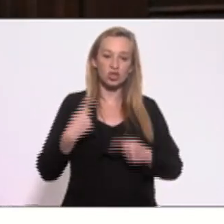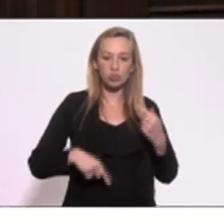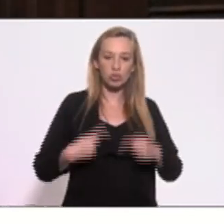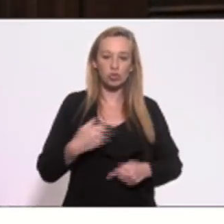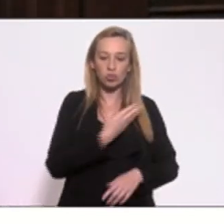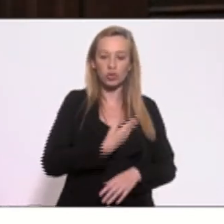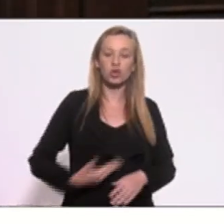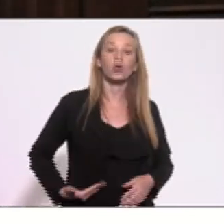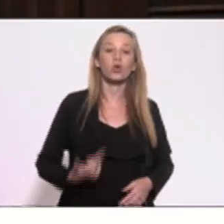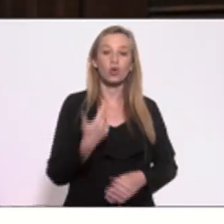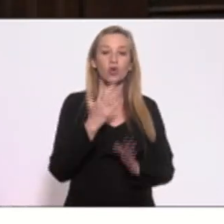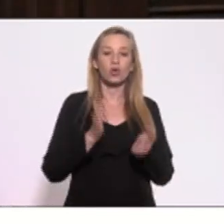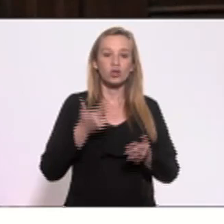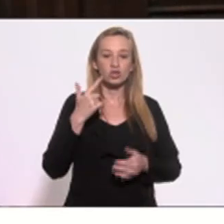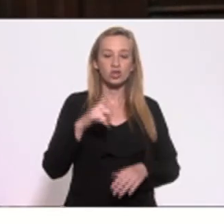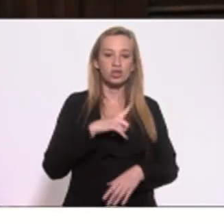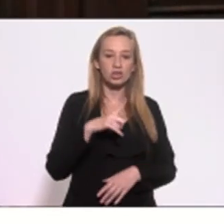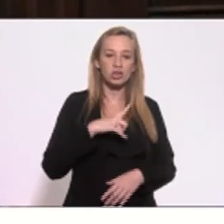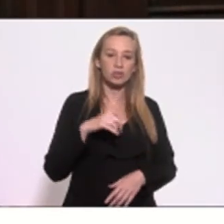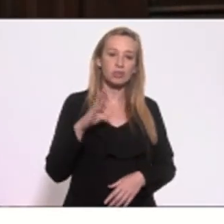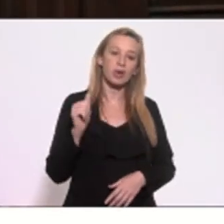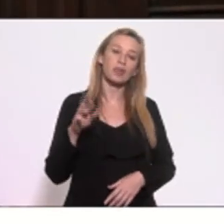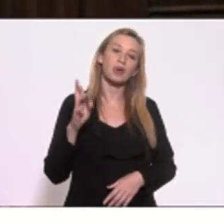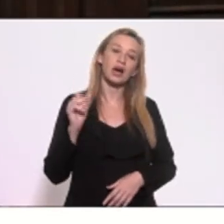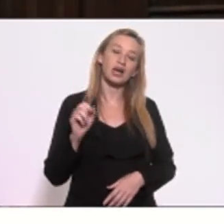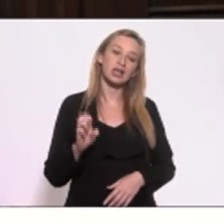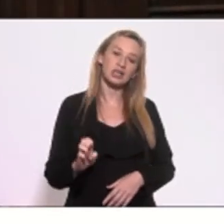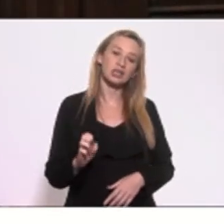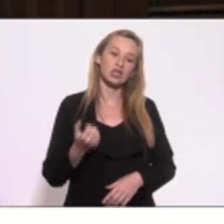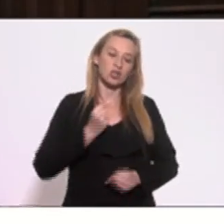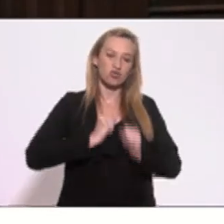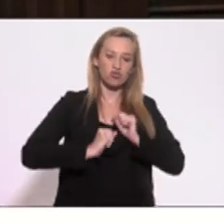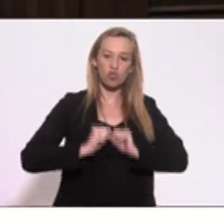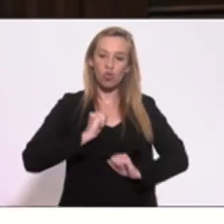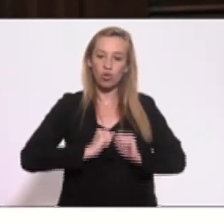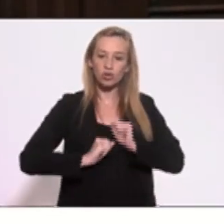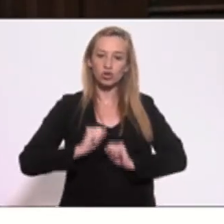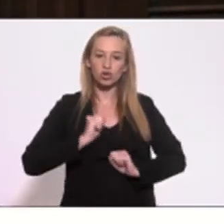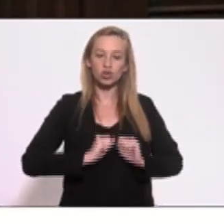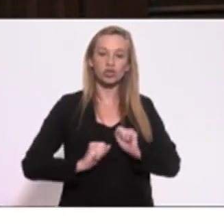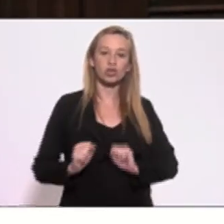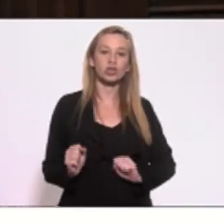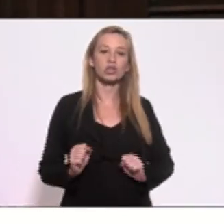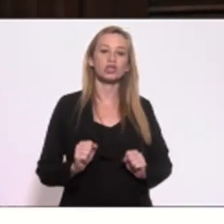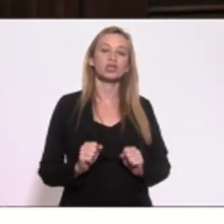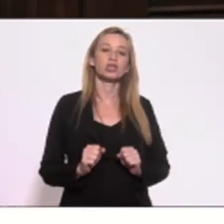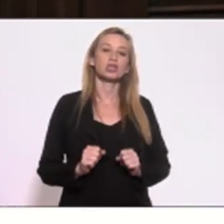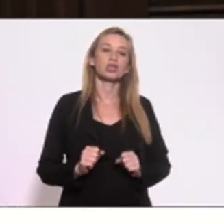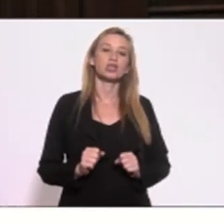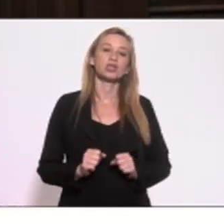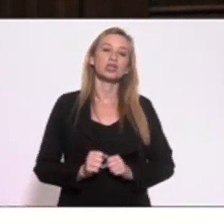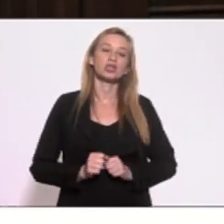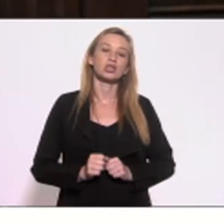tem concretamente a barbárie, o ódio às matrizes de raiz